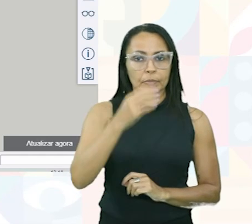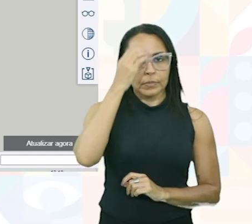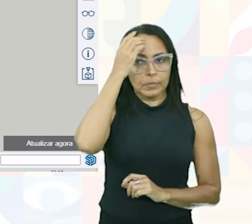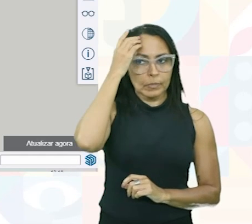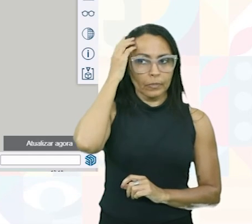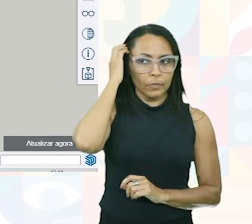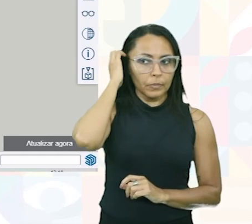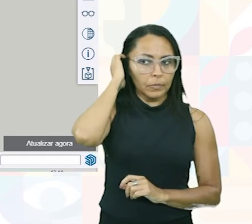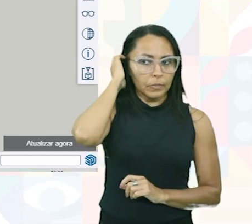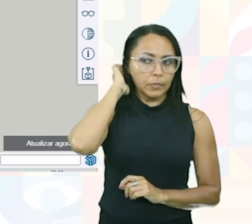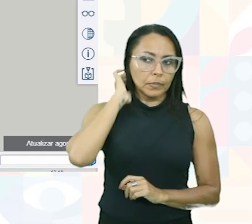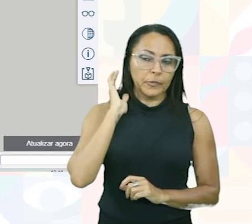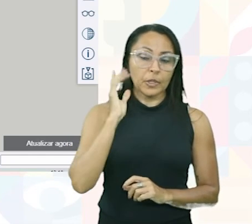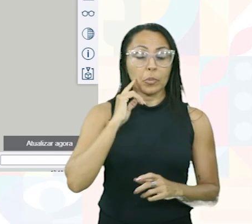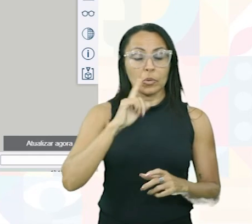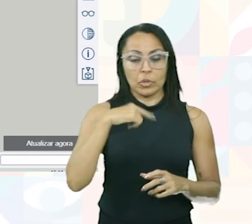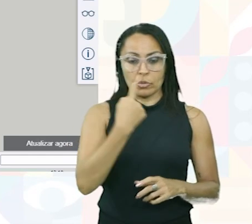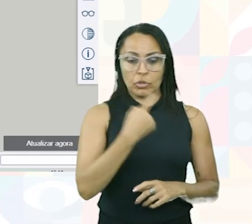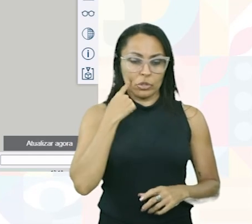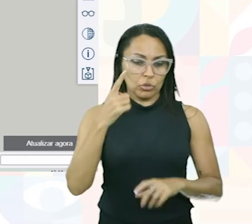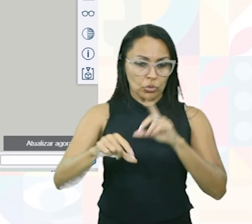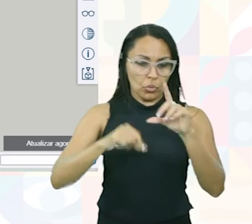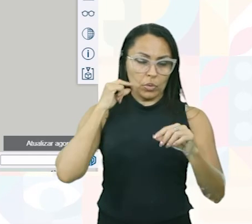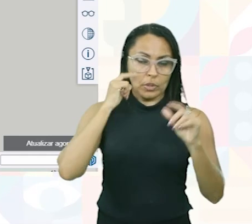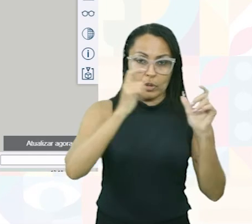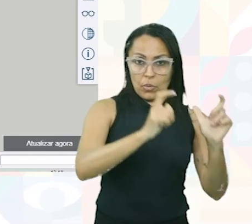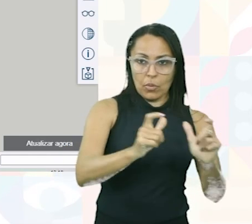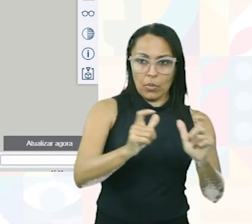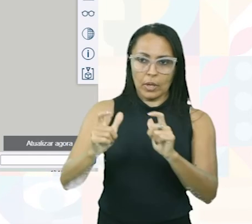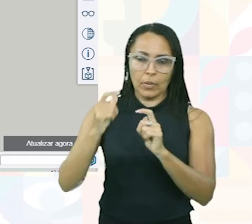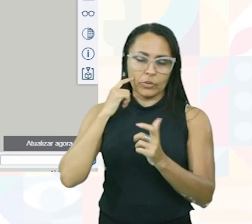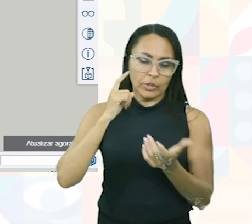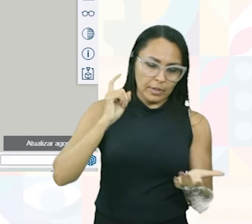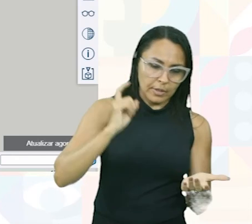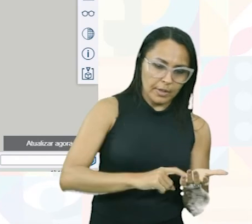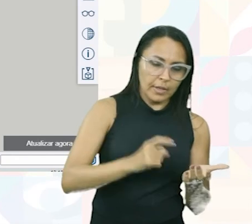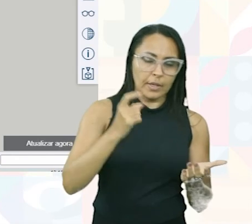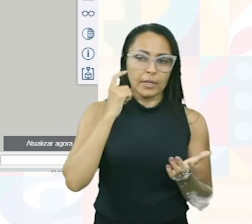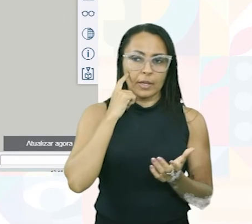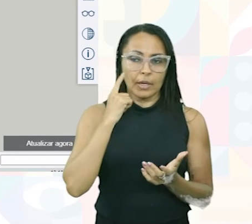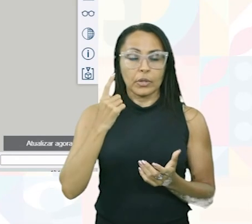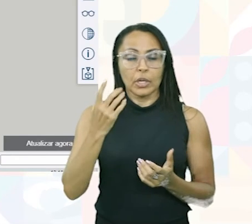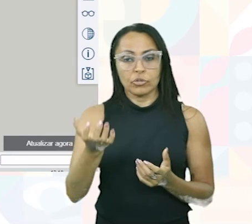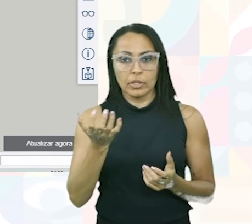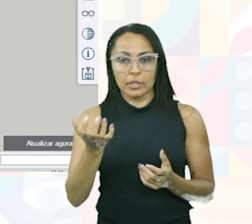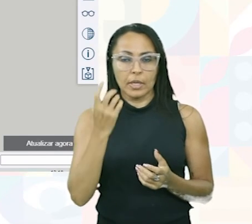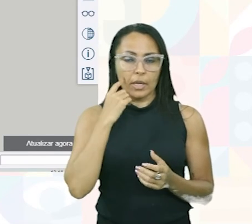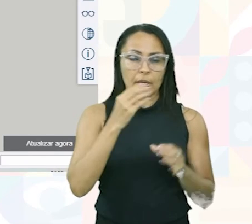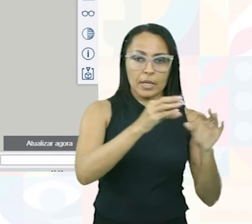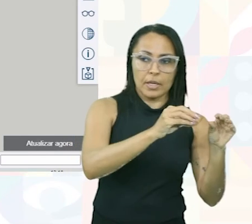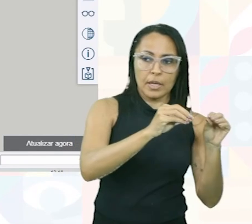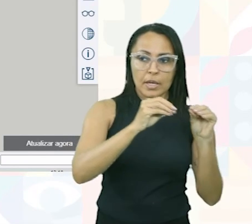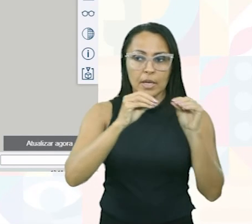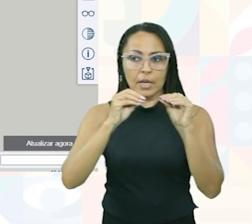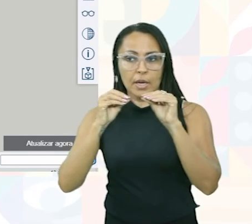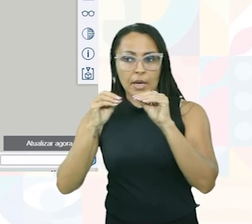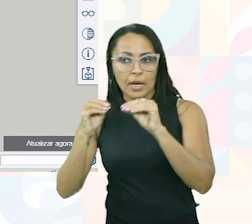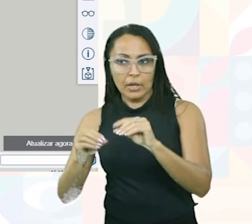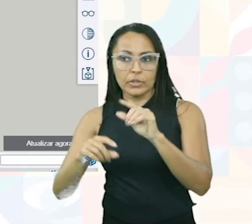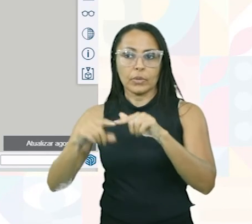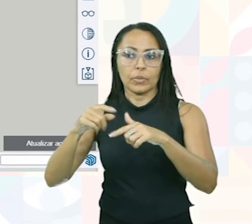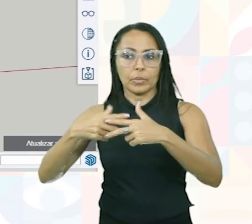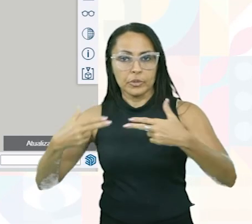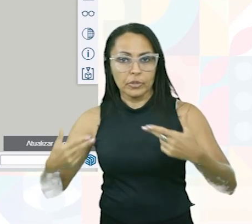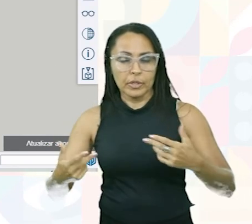E depois a gente escolhe qual é o local, né? A gente clica no local em que a gente quer deixar esse